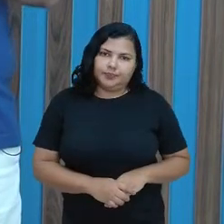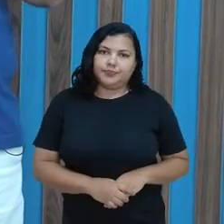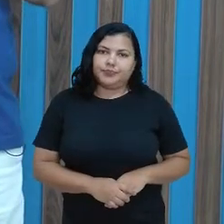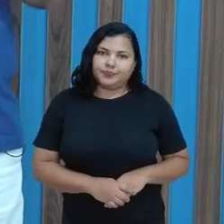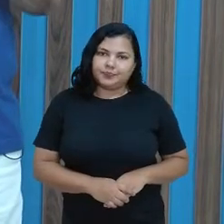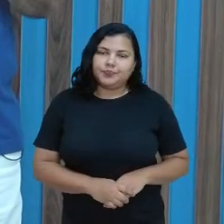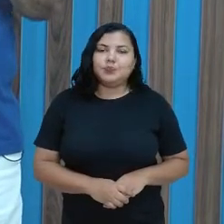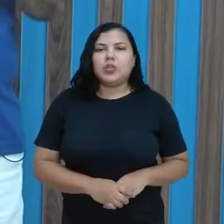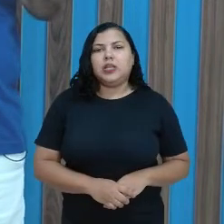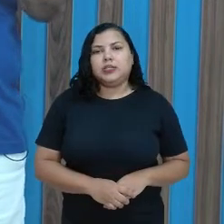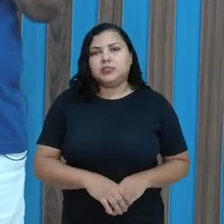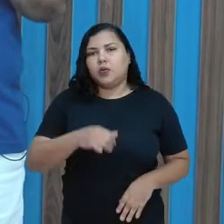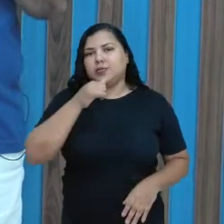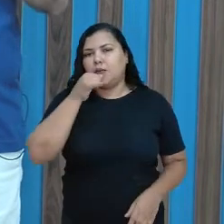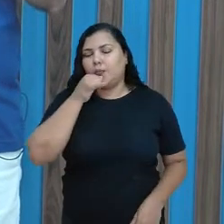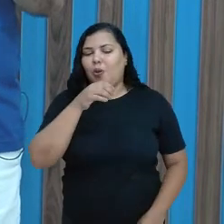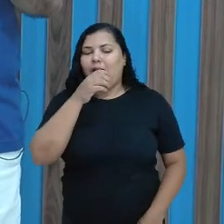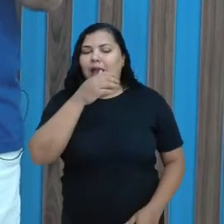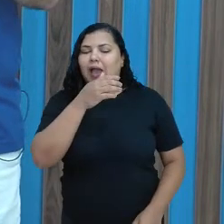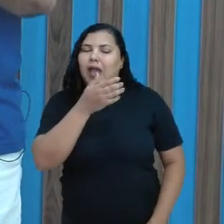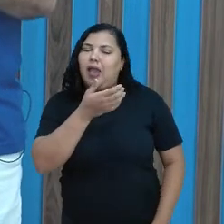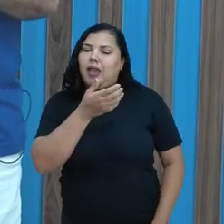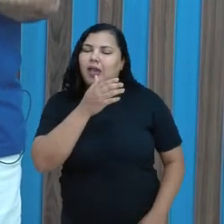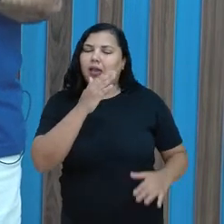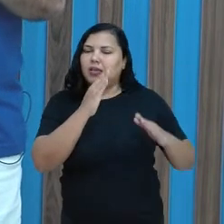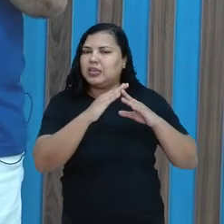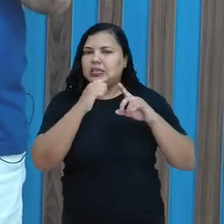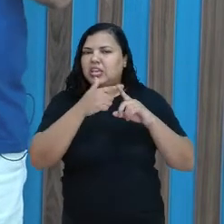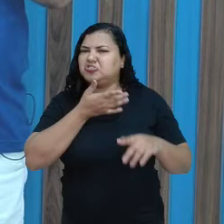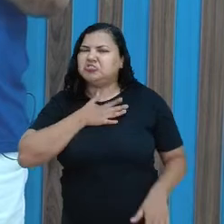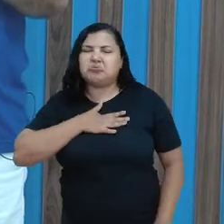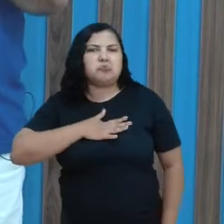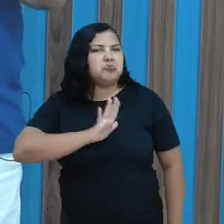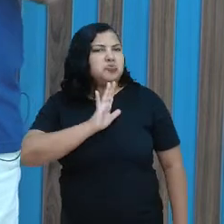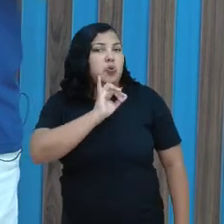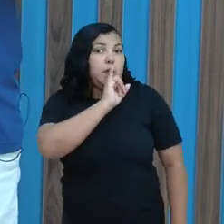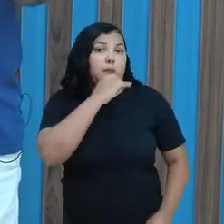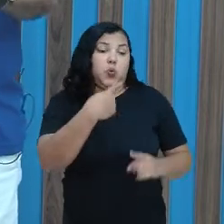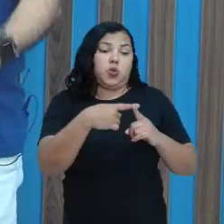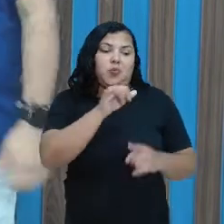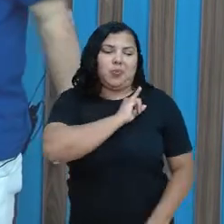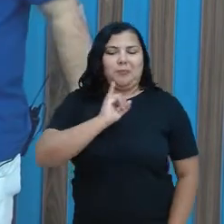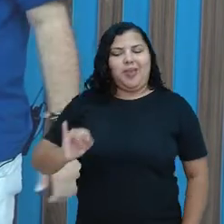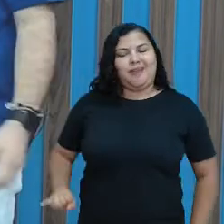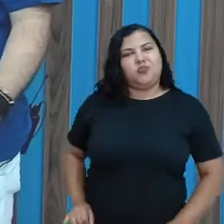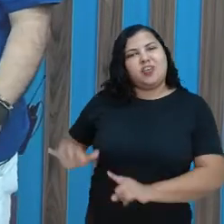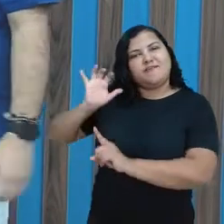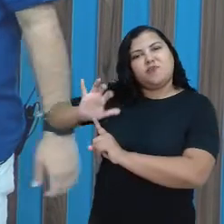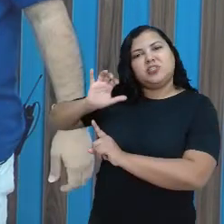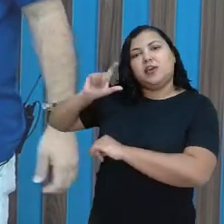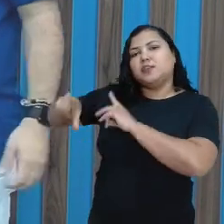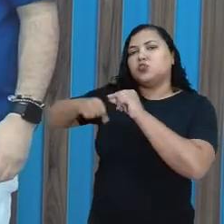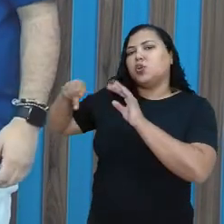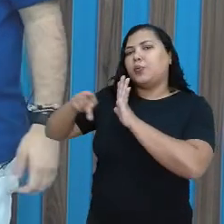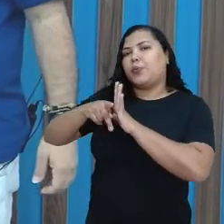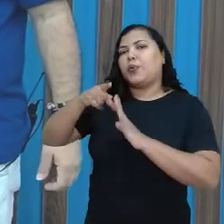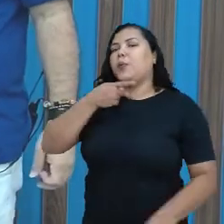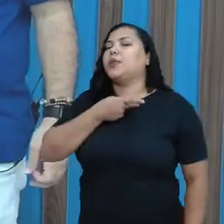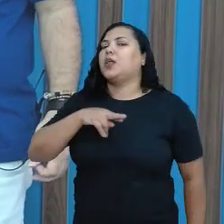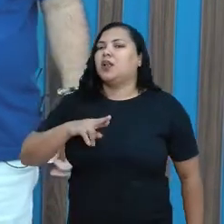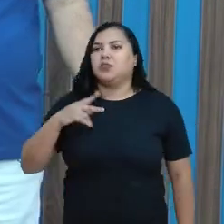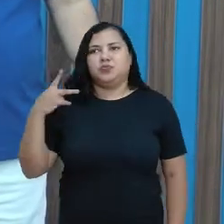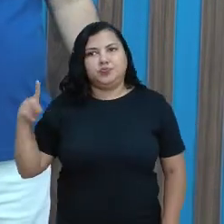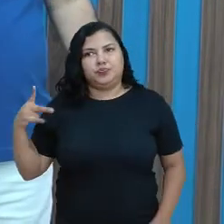E isso desagradou, né, a igreja, né, as constantes intervenções, né, da igreja nesse sentido, ok? Aí aqui a